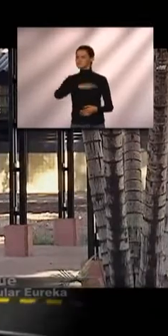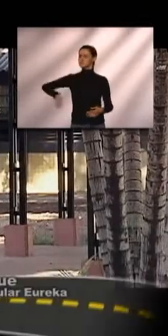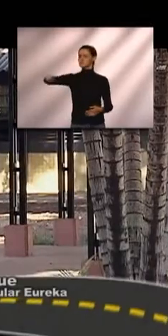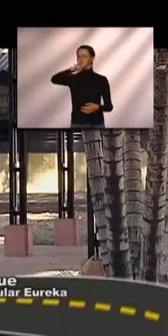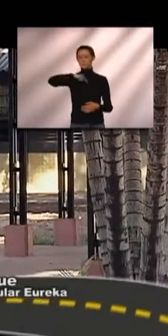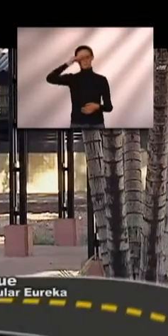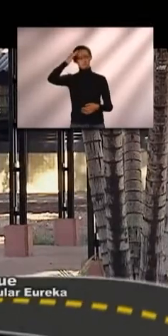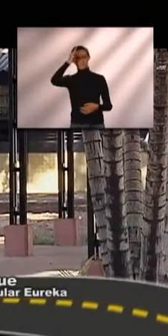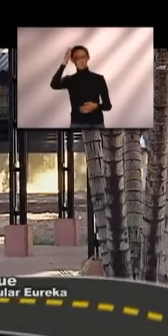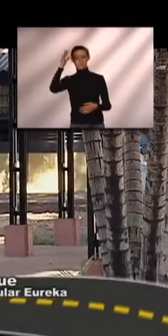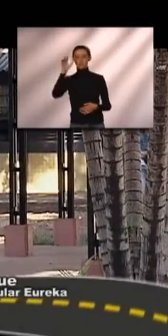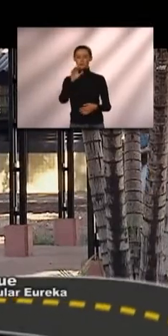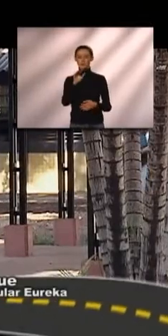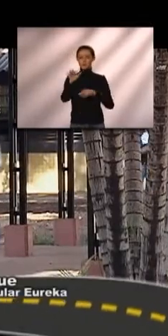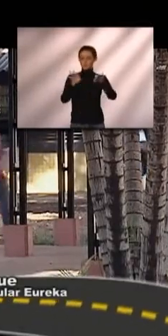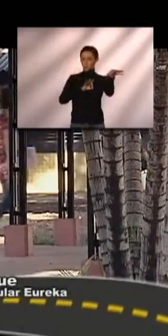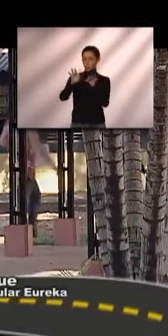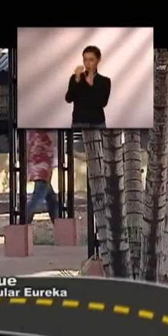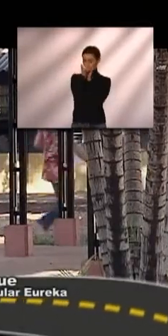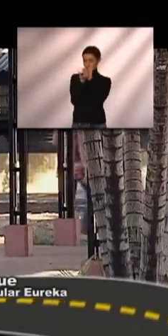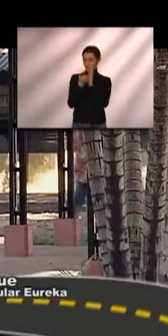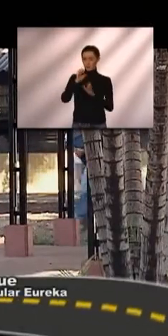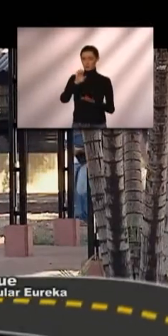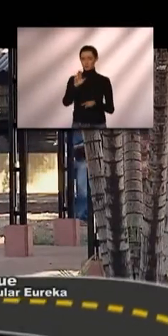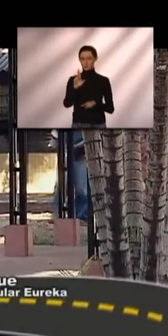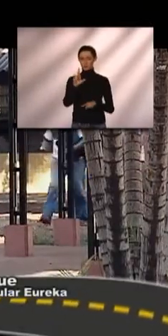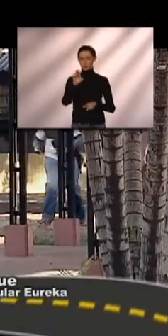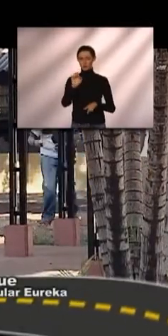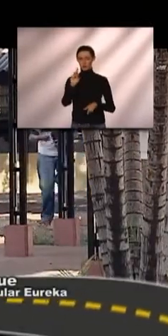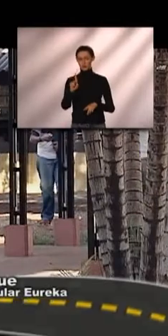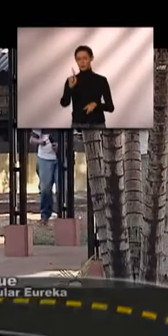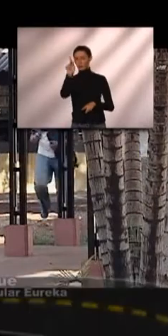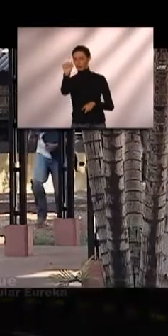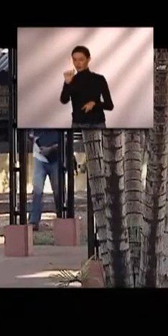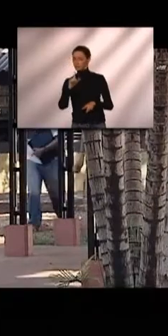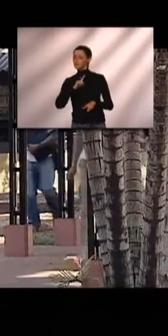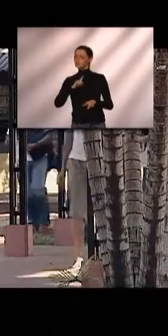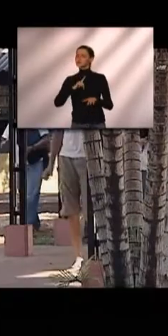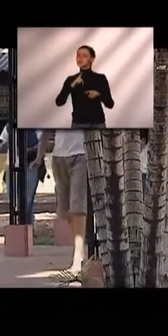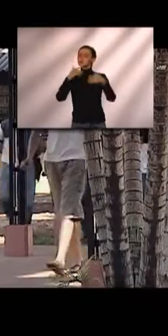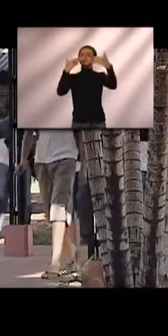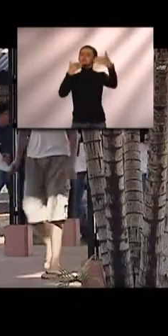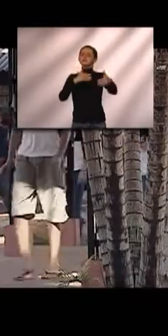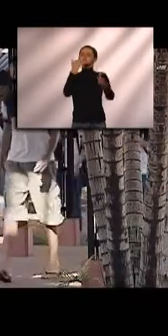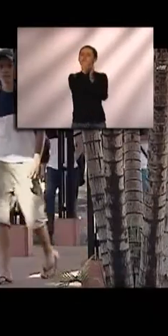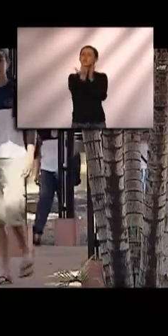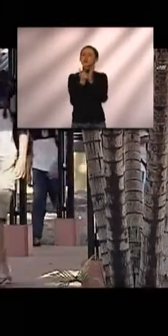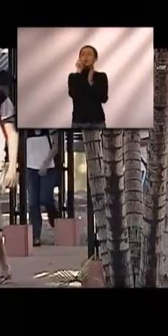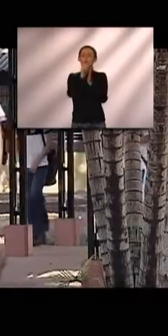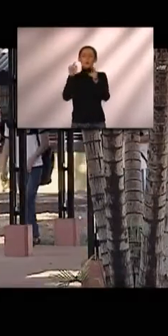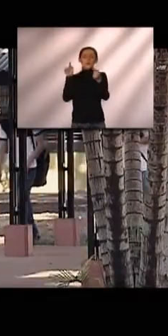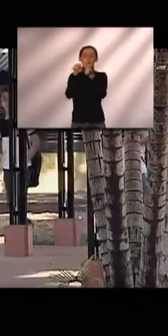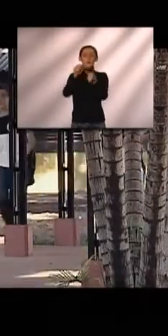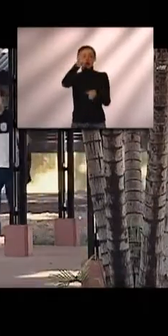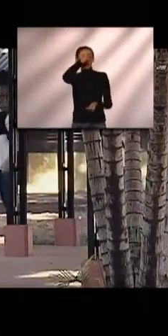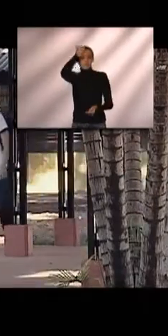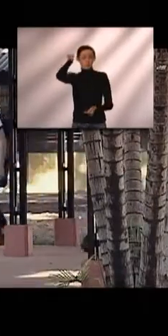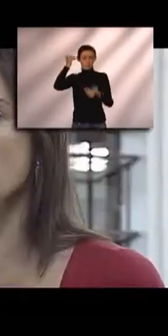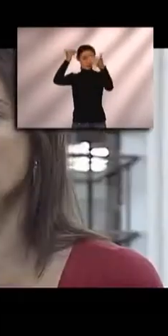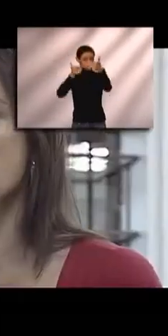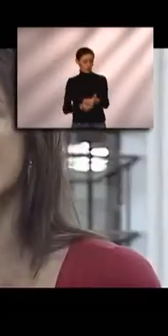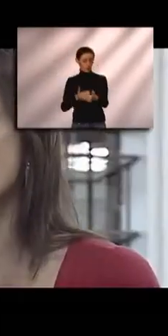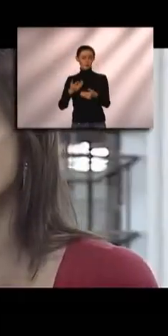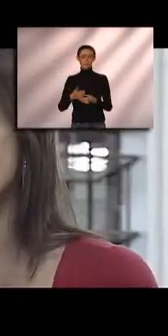com o Eureka, que é um programa voltado para o curso de vestibular, preparação para o